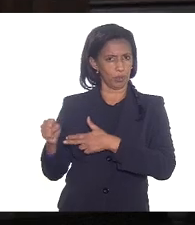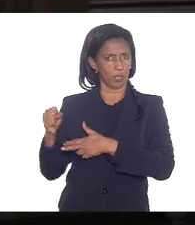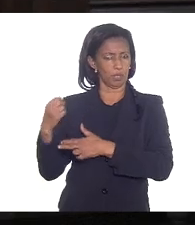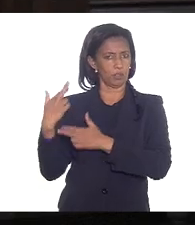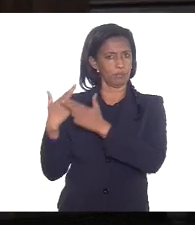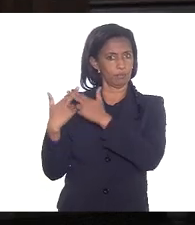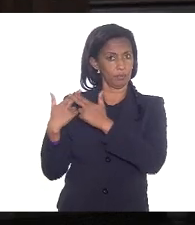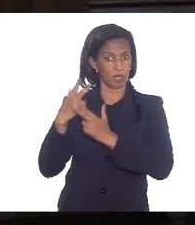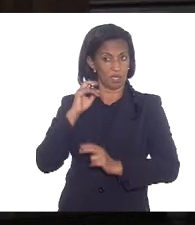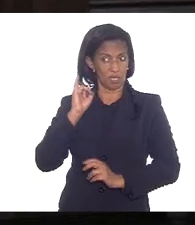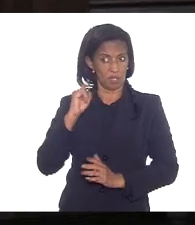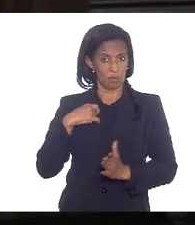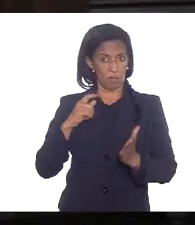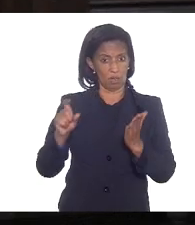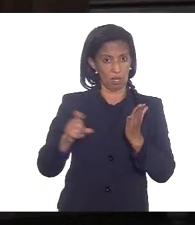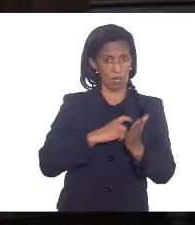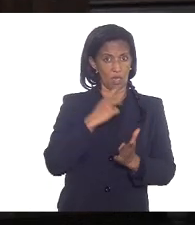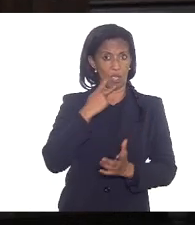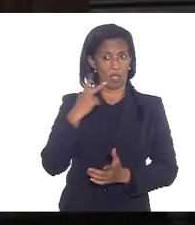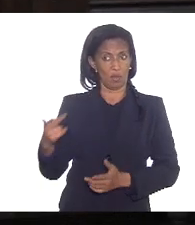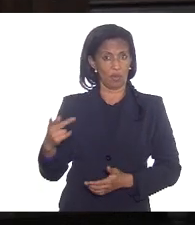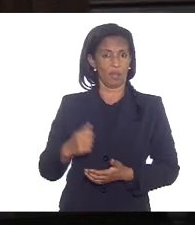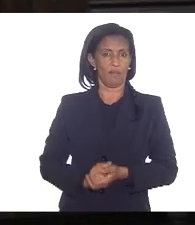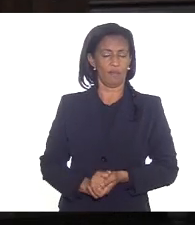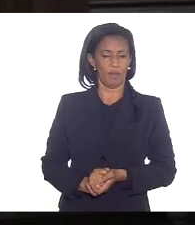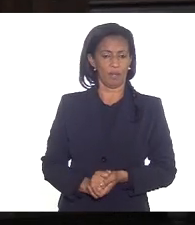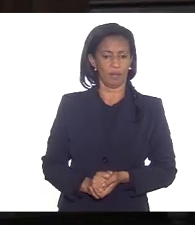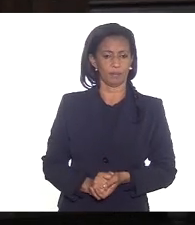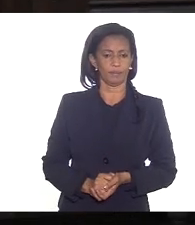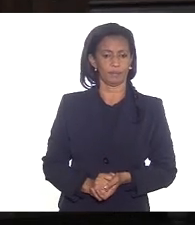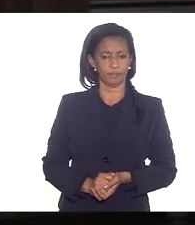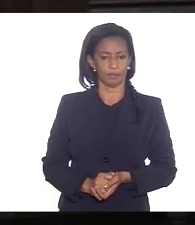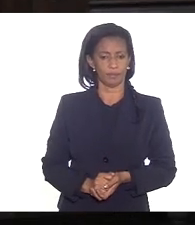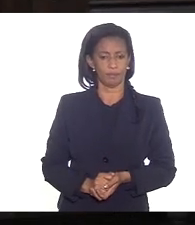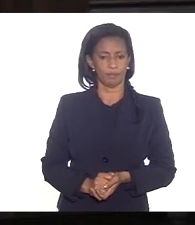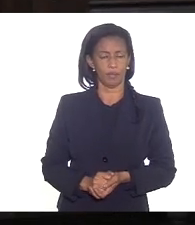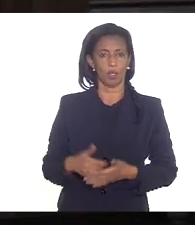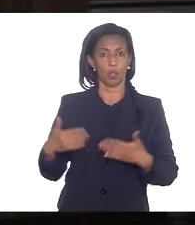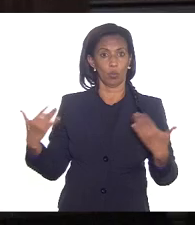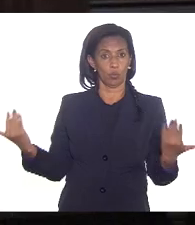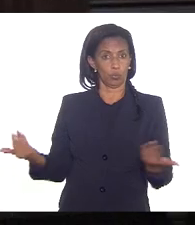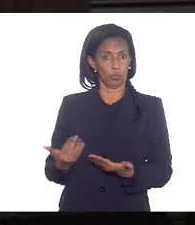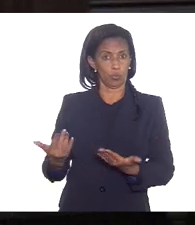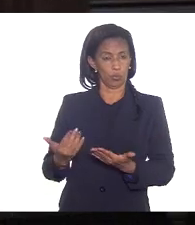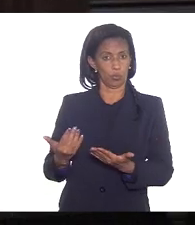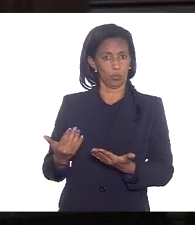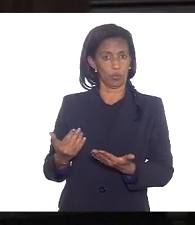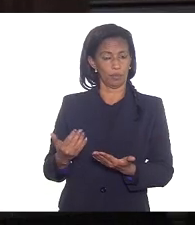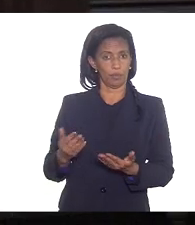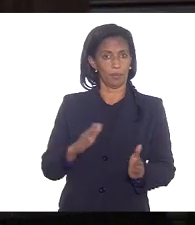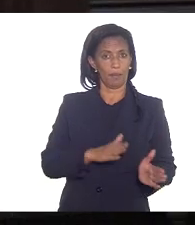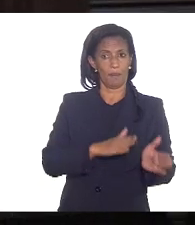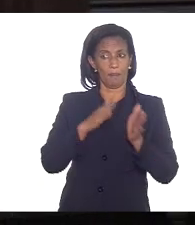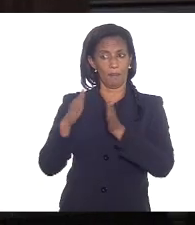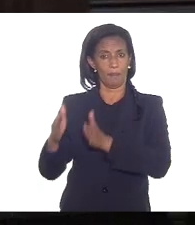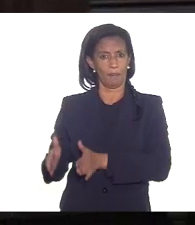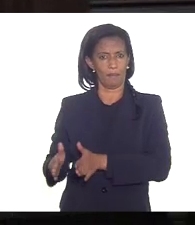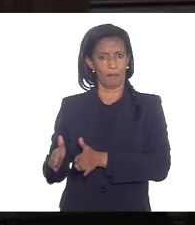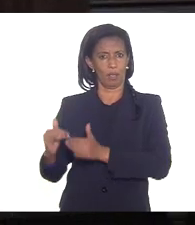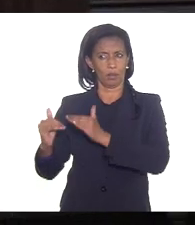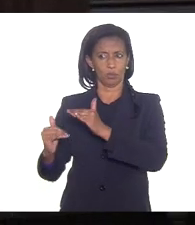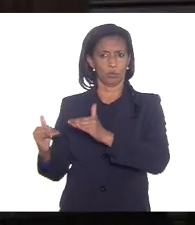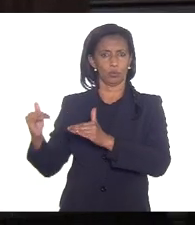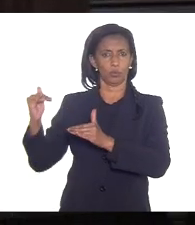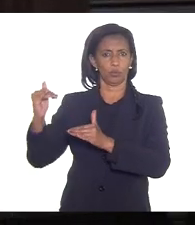eu diria assim o presente triunvirato passa a ser o ente